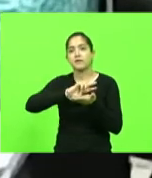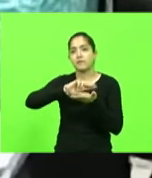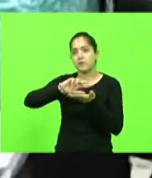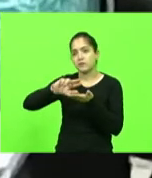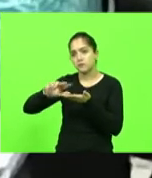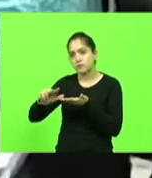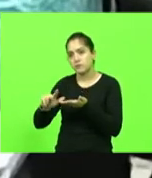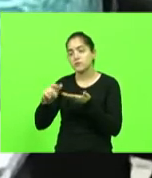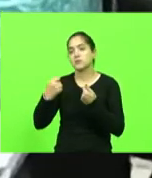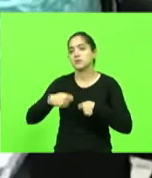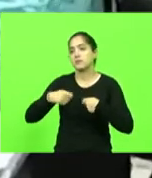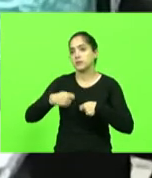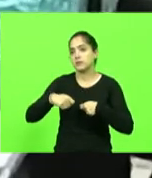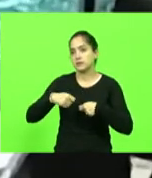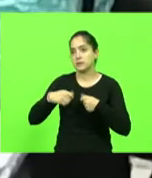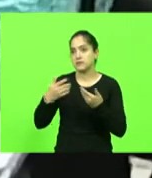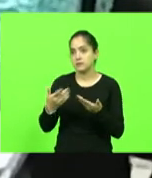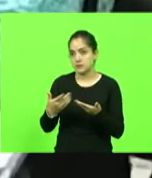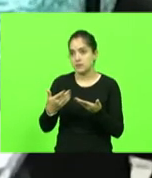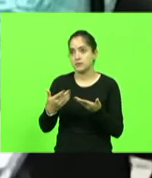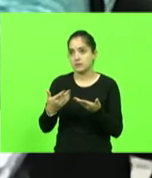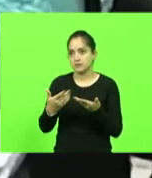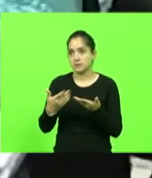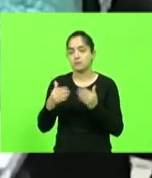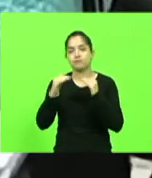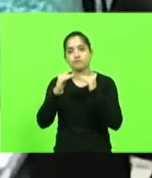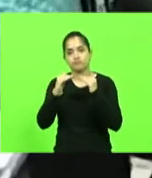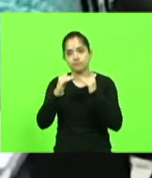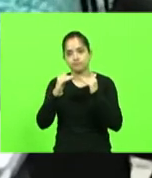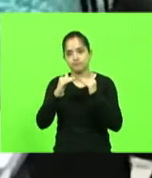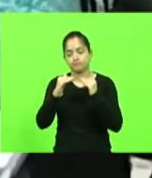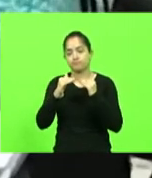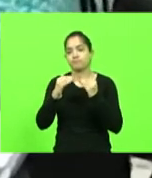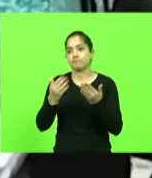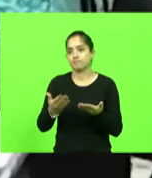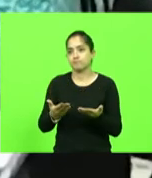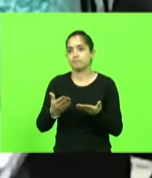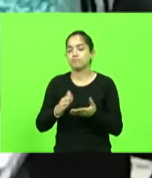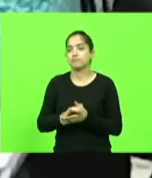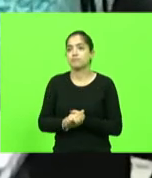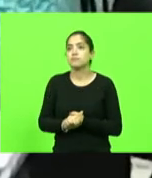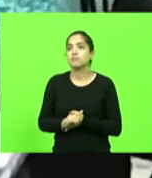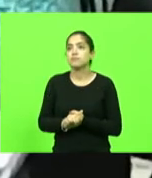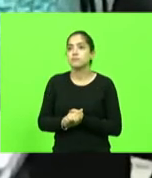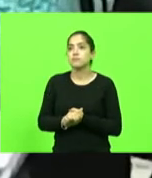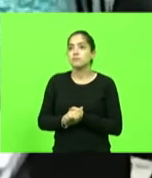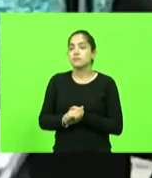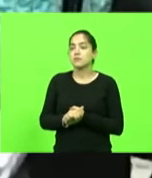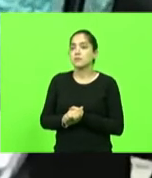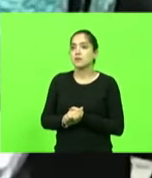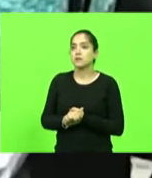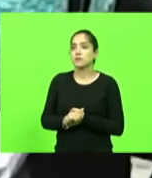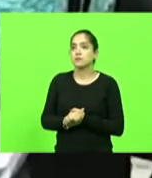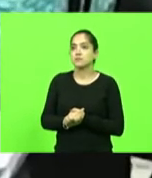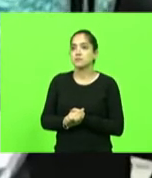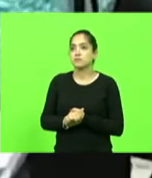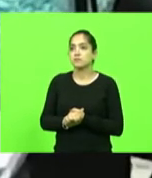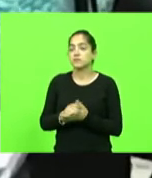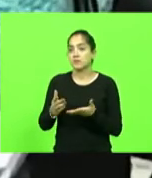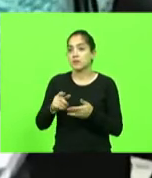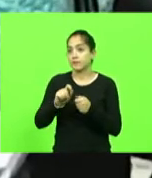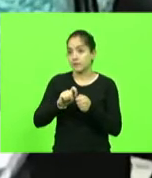que elas também precisam estar de acordo, né, para que a gente possa colocar a regionalização, realizar,